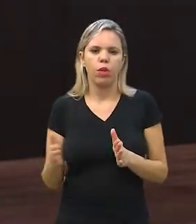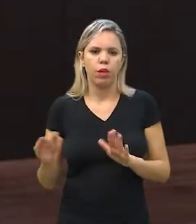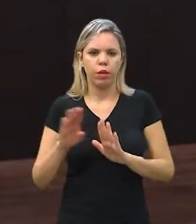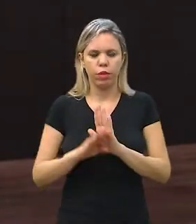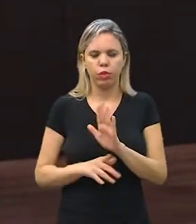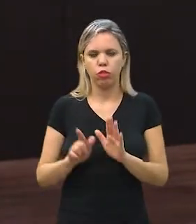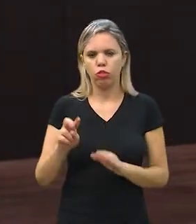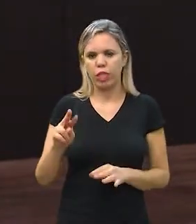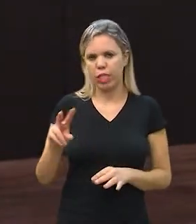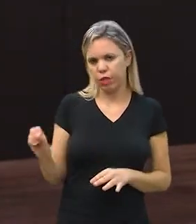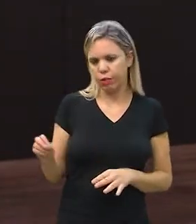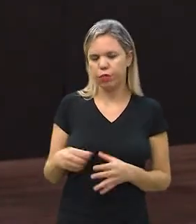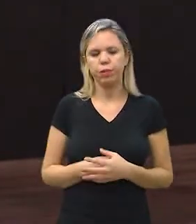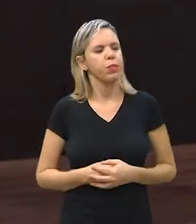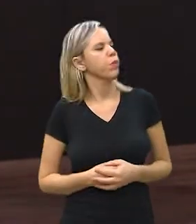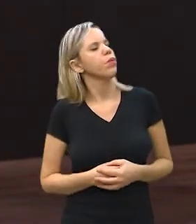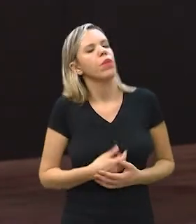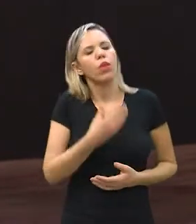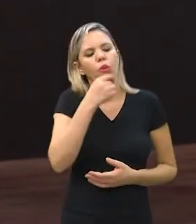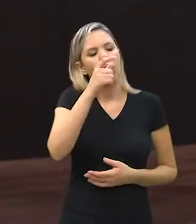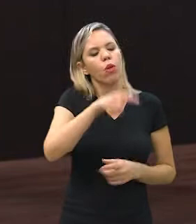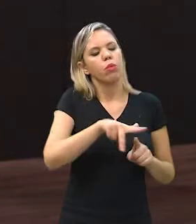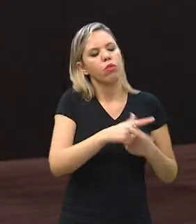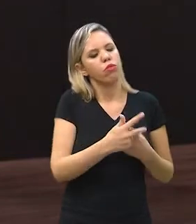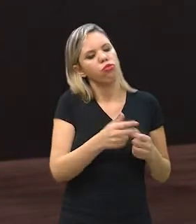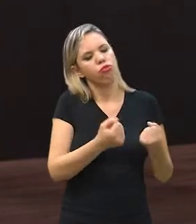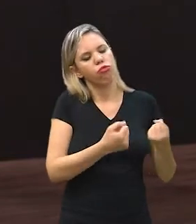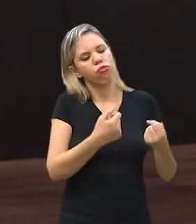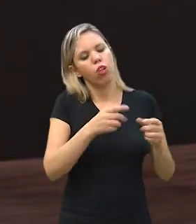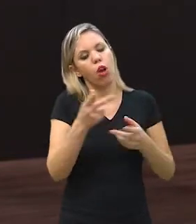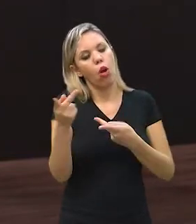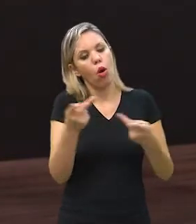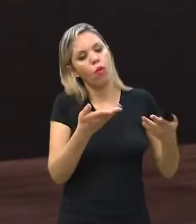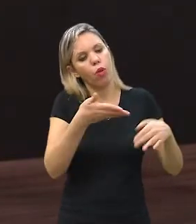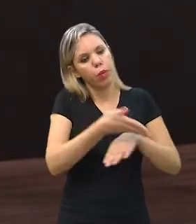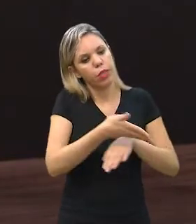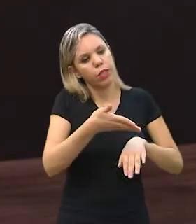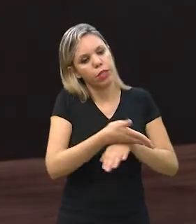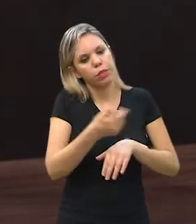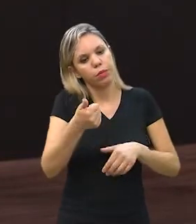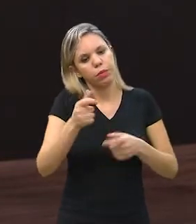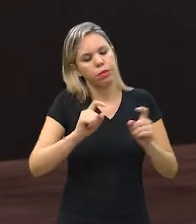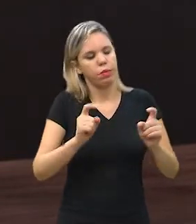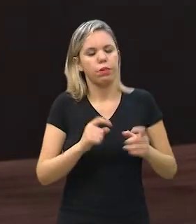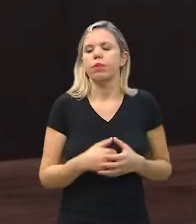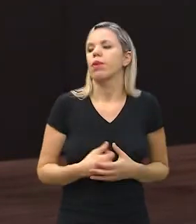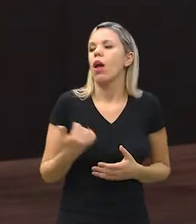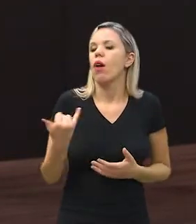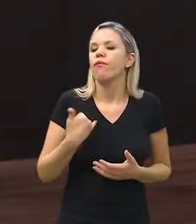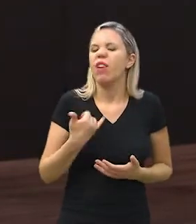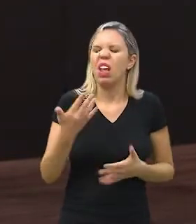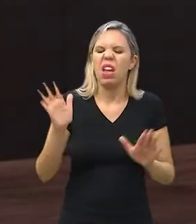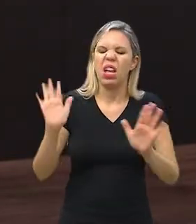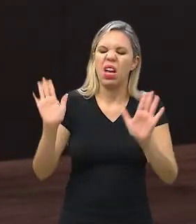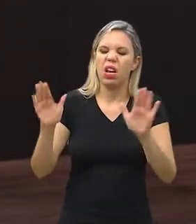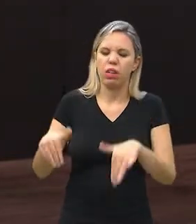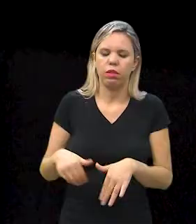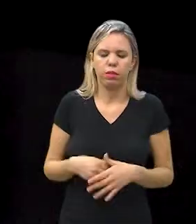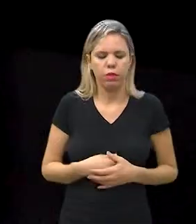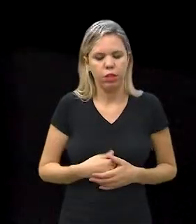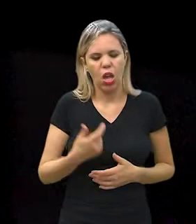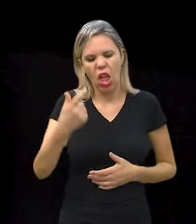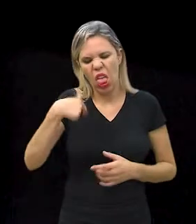anterior com o Gustavo, e ele disse que logo quando foi convidado, participou de uma primeira reunião, ele falou, ah, isso não é para